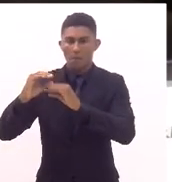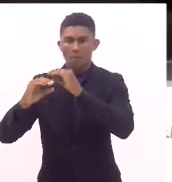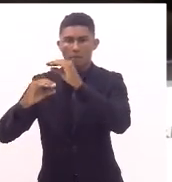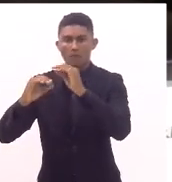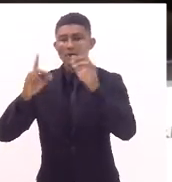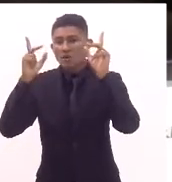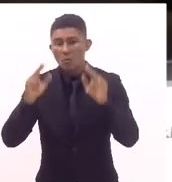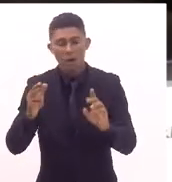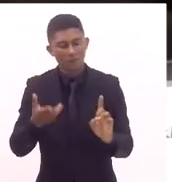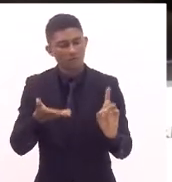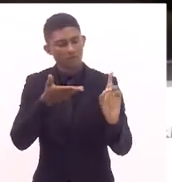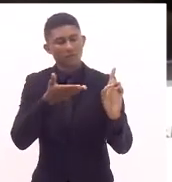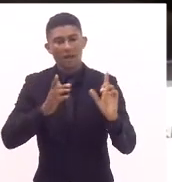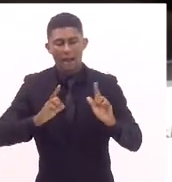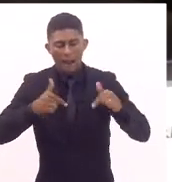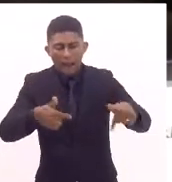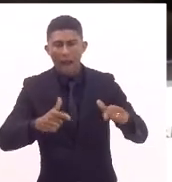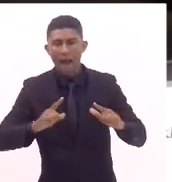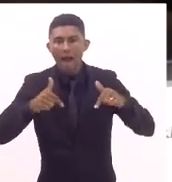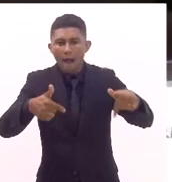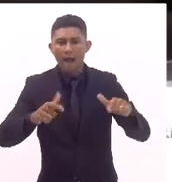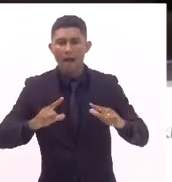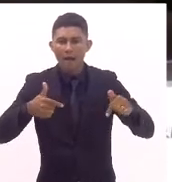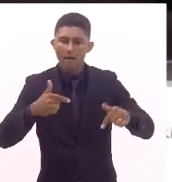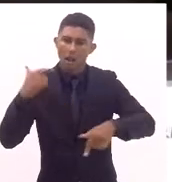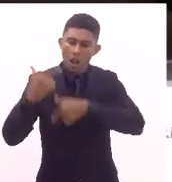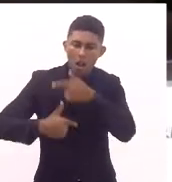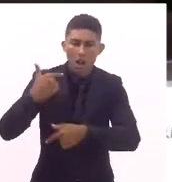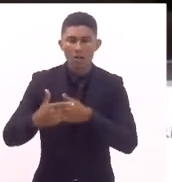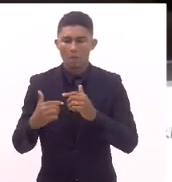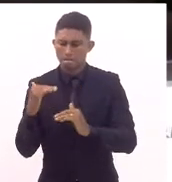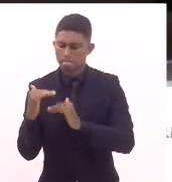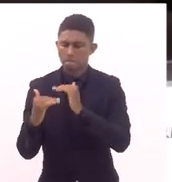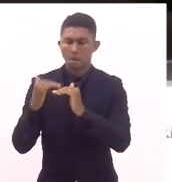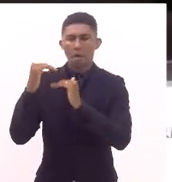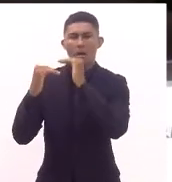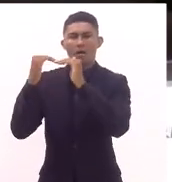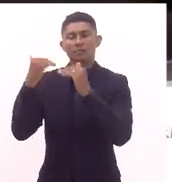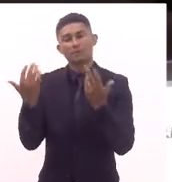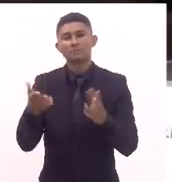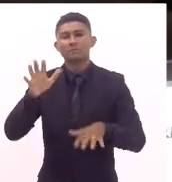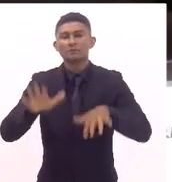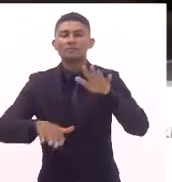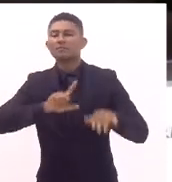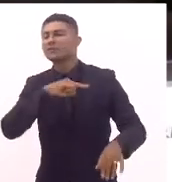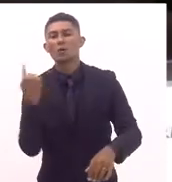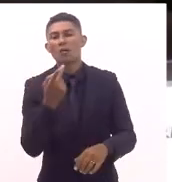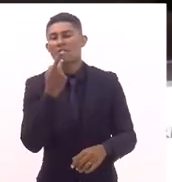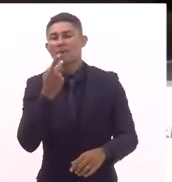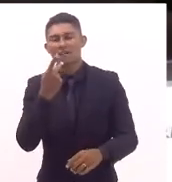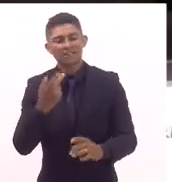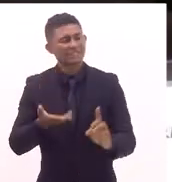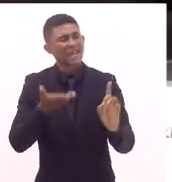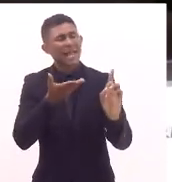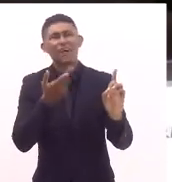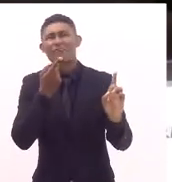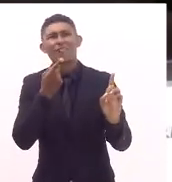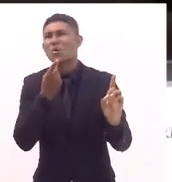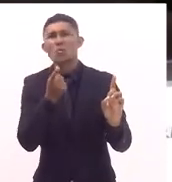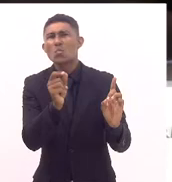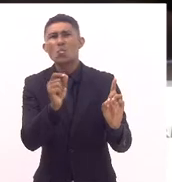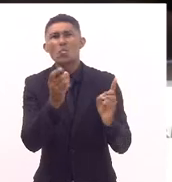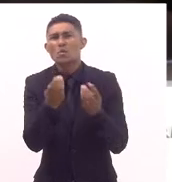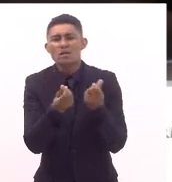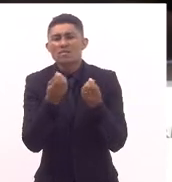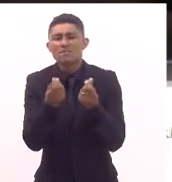falar sobre ela e muita das vezes a gente fala assim ah eu não sei o que eu vou falar sobre Benedita da Silva de tem que